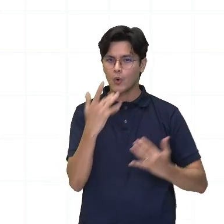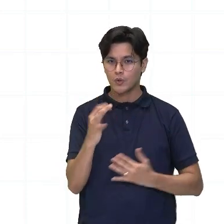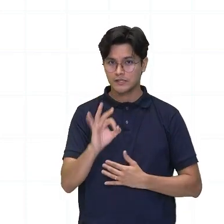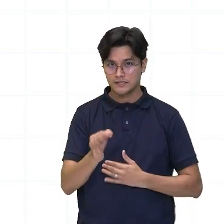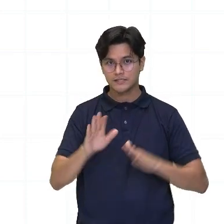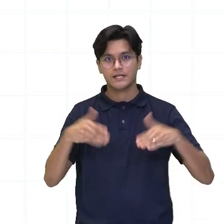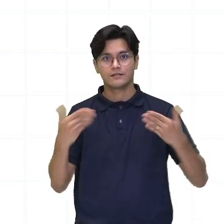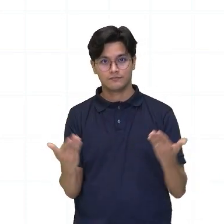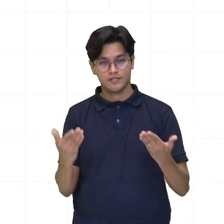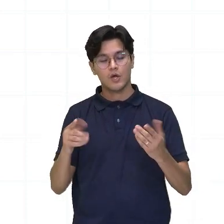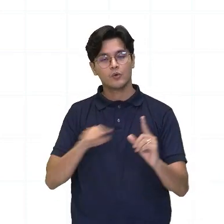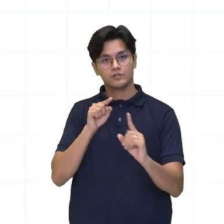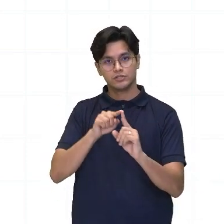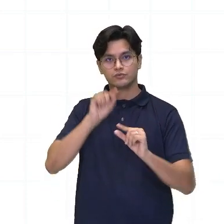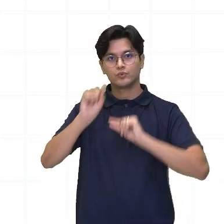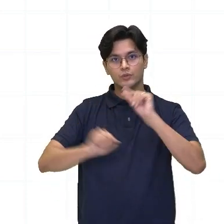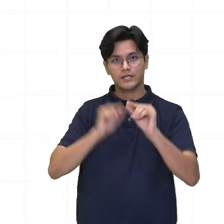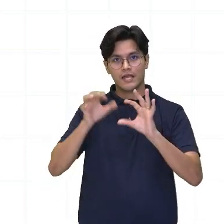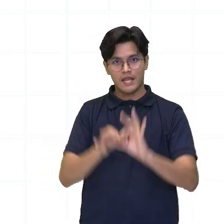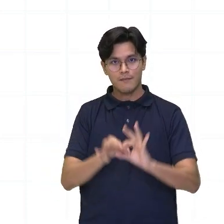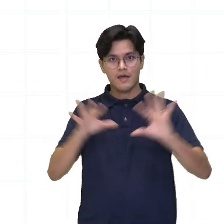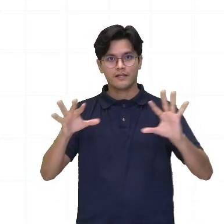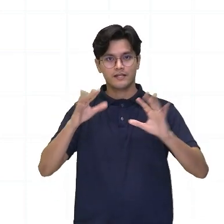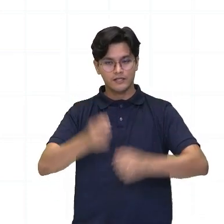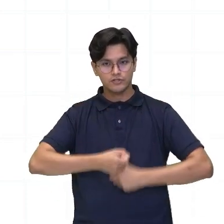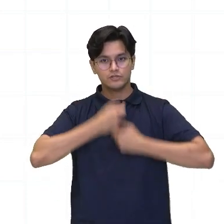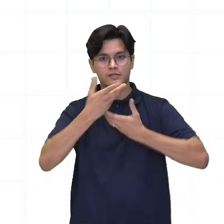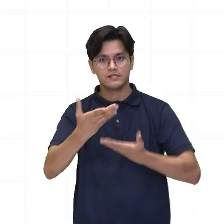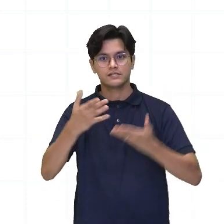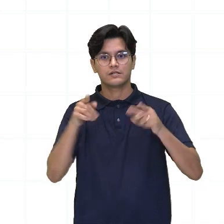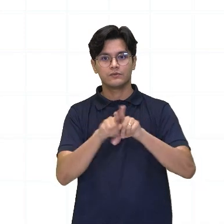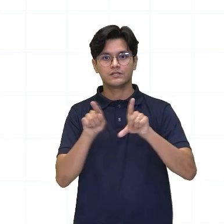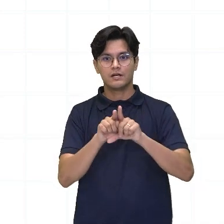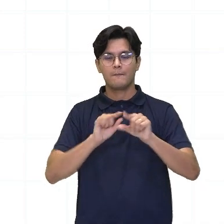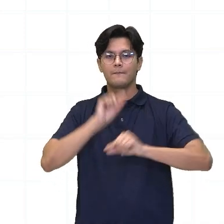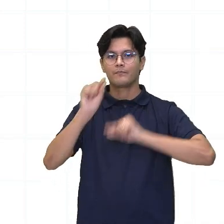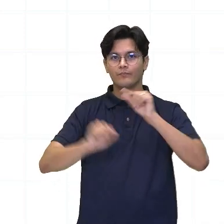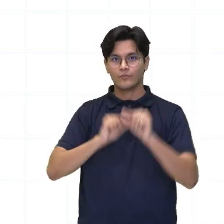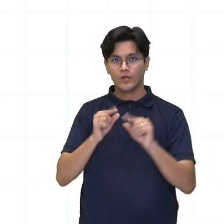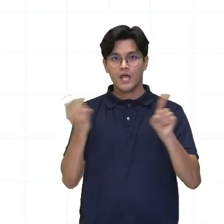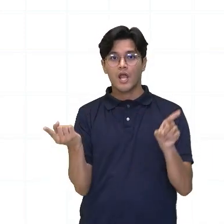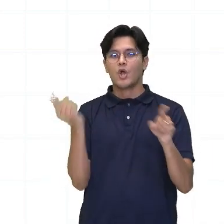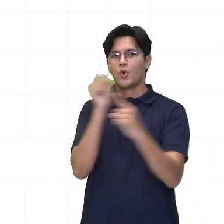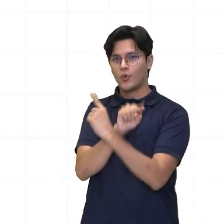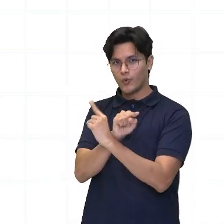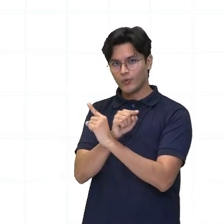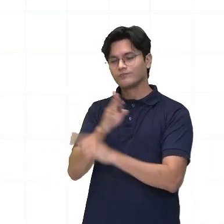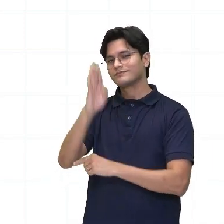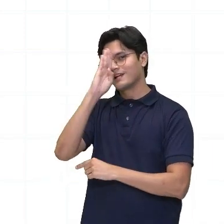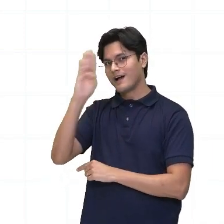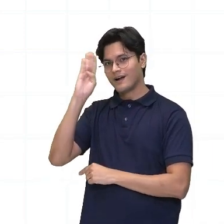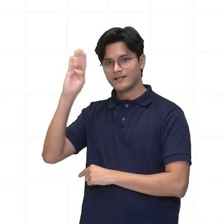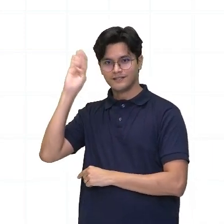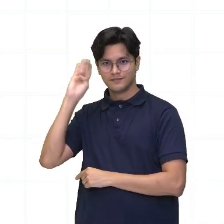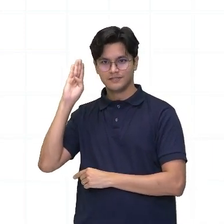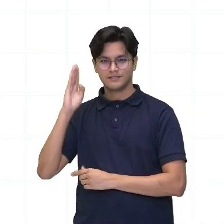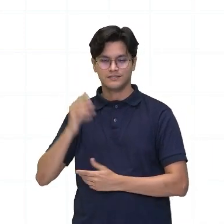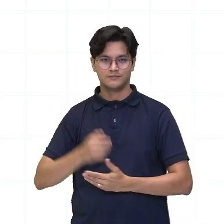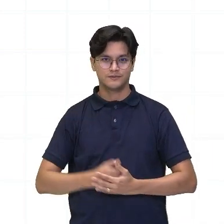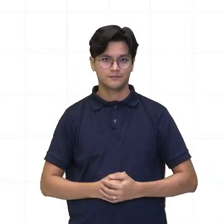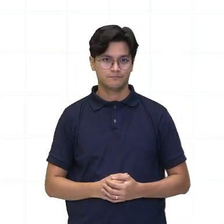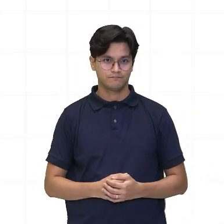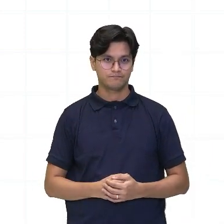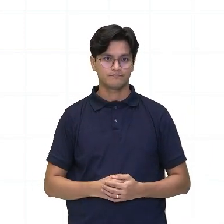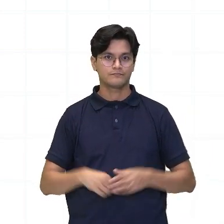de expressão e refutação ao academicismo, ou seja, ela era contra o academicismo, e